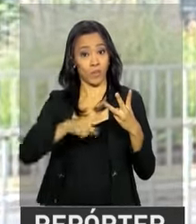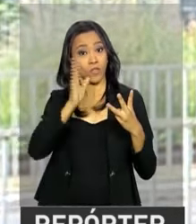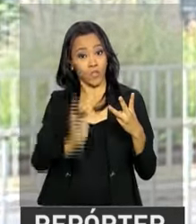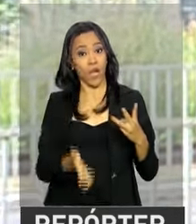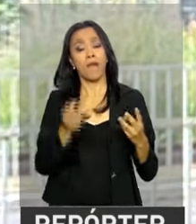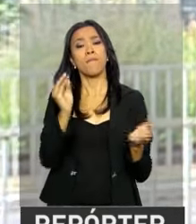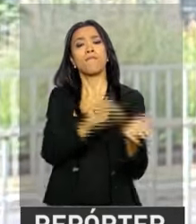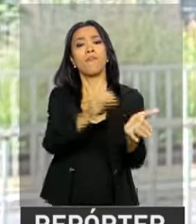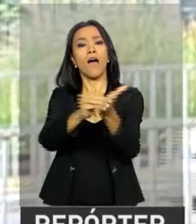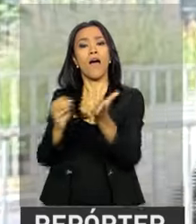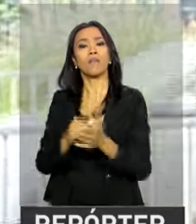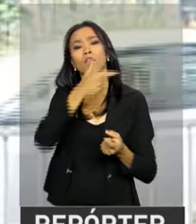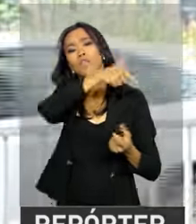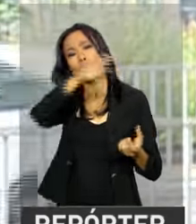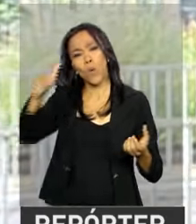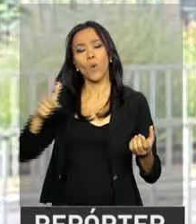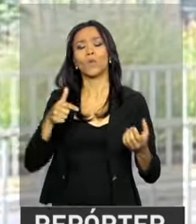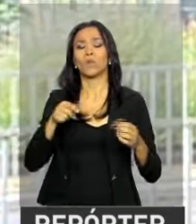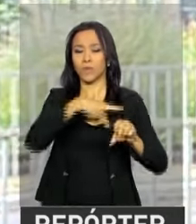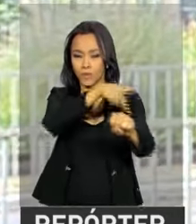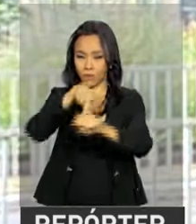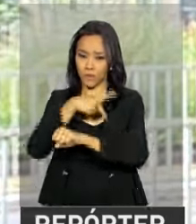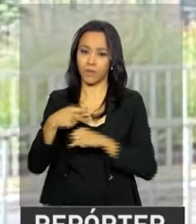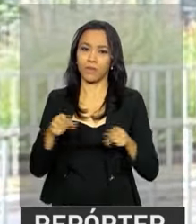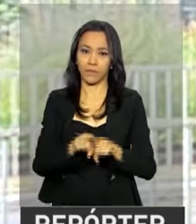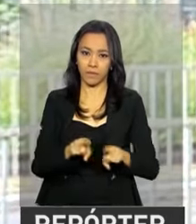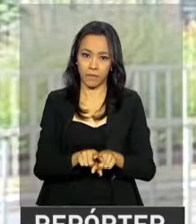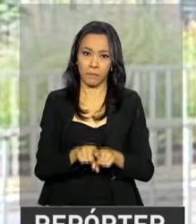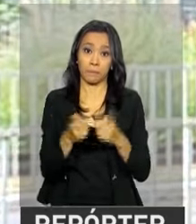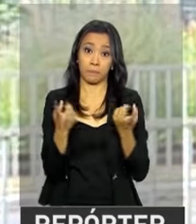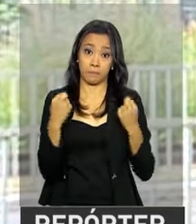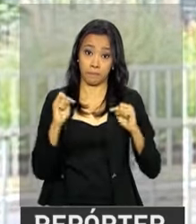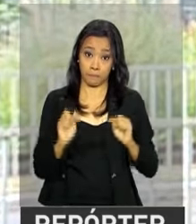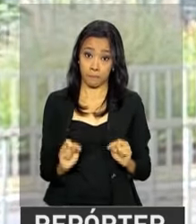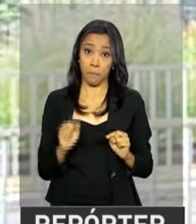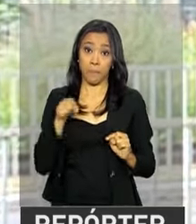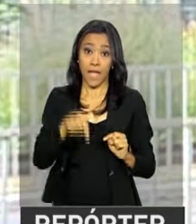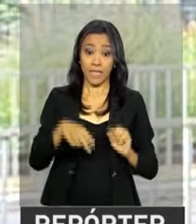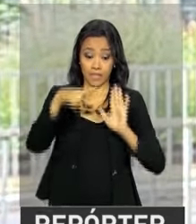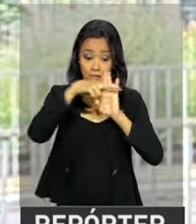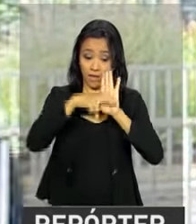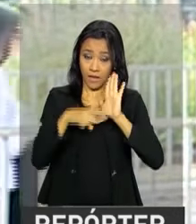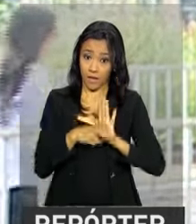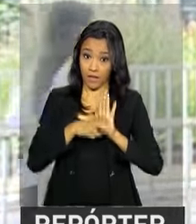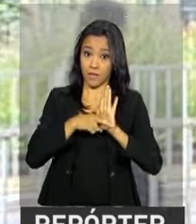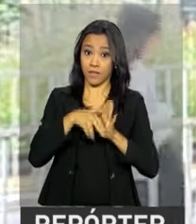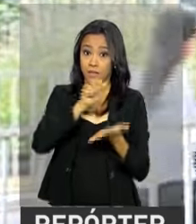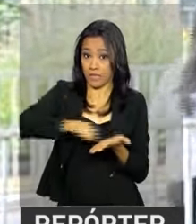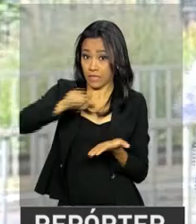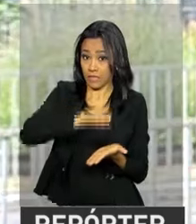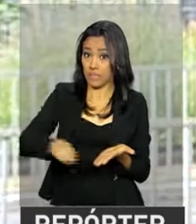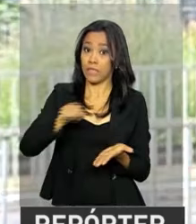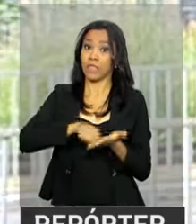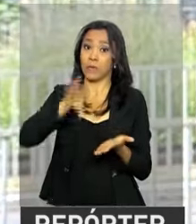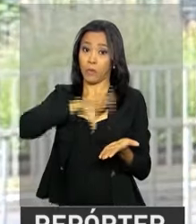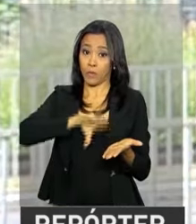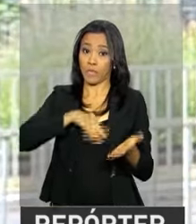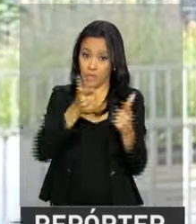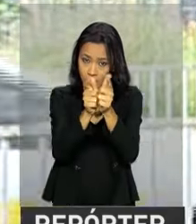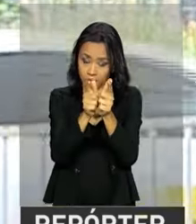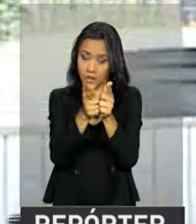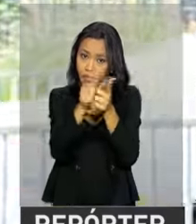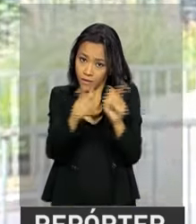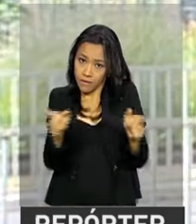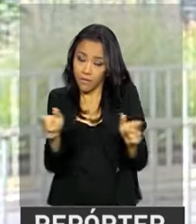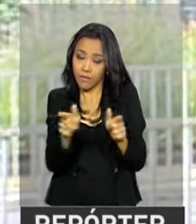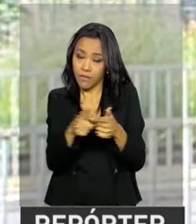confirmação em Angola e Moçambique. A intenção com a ortografia única é facilitar a divulgação da